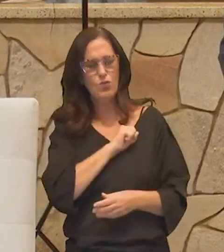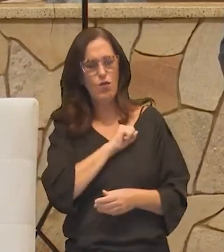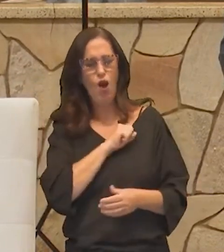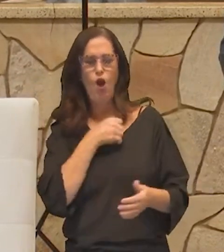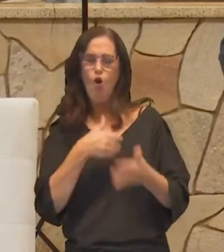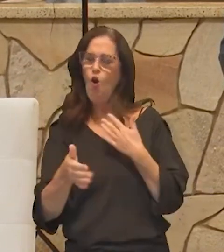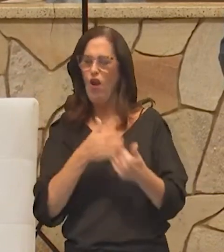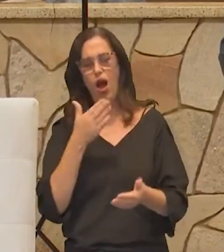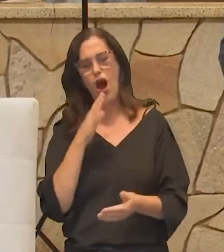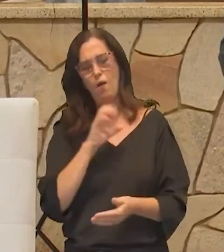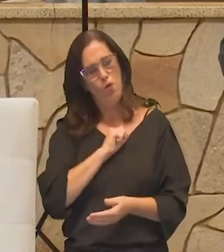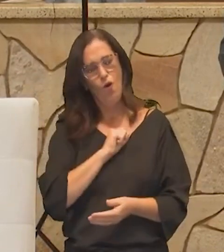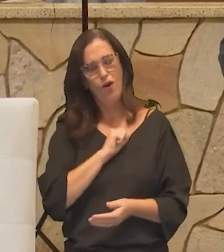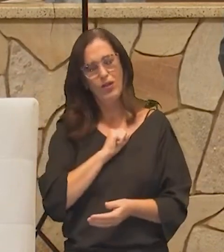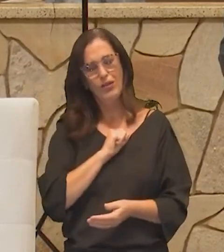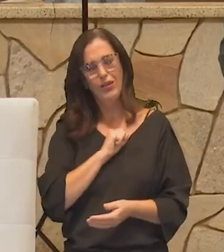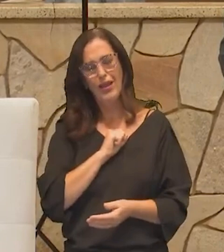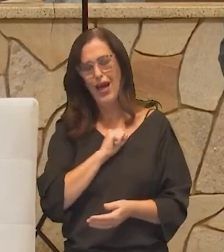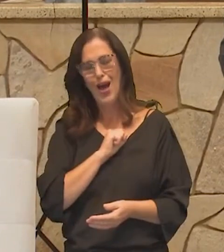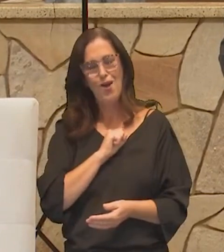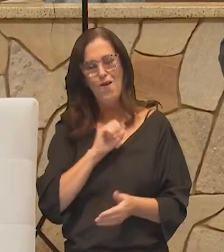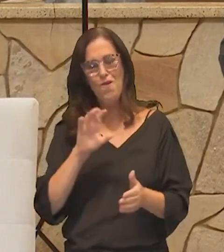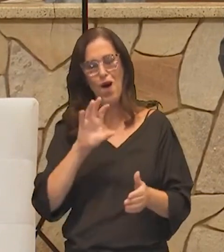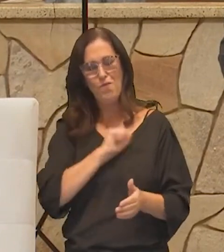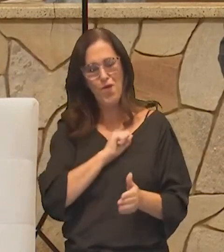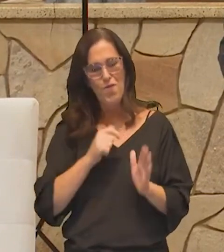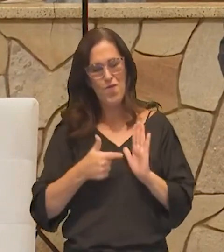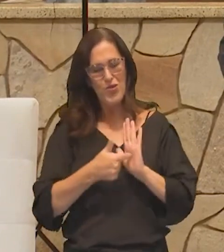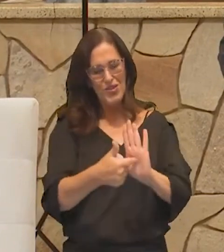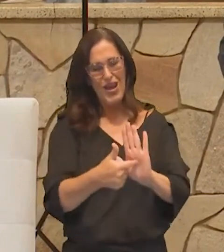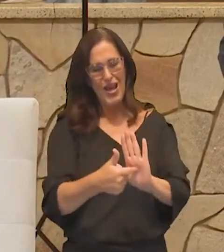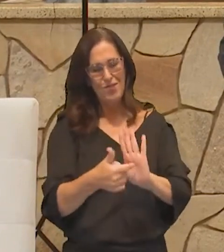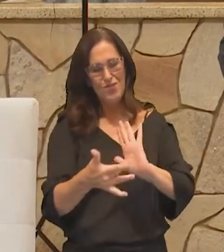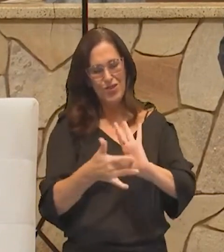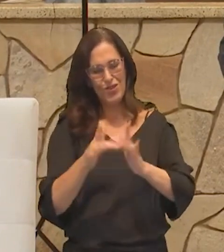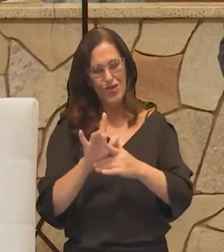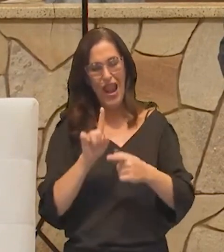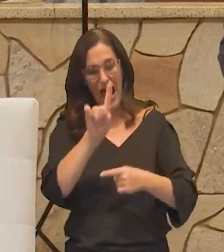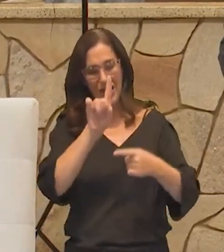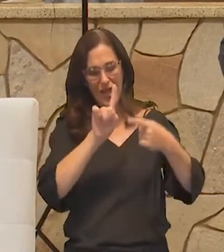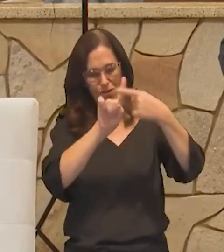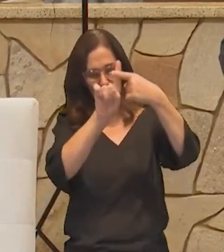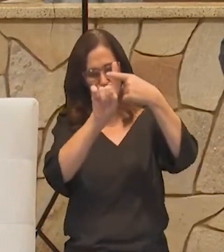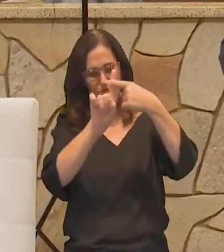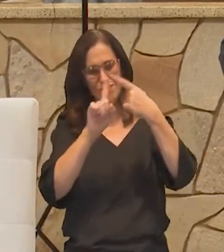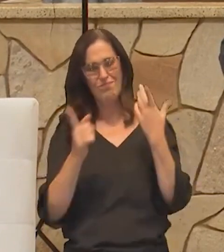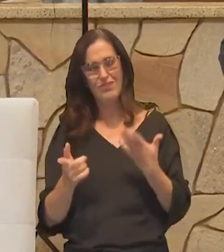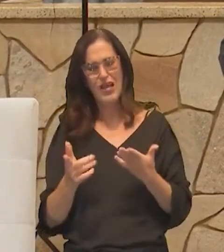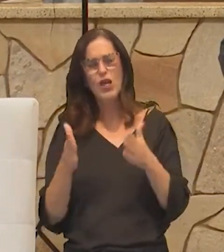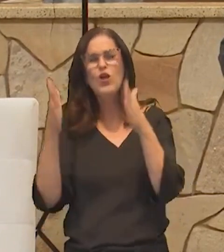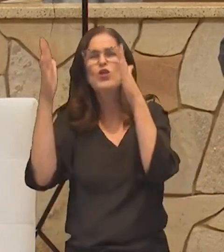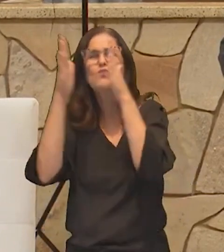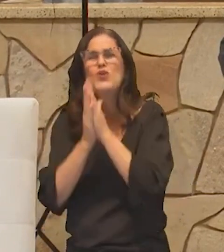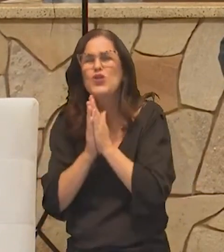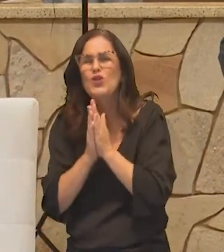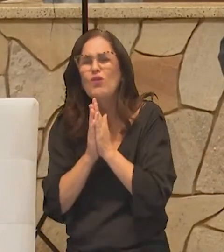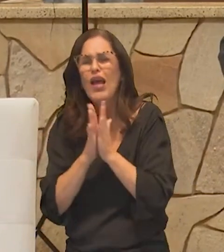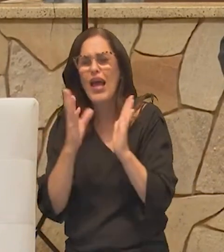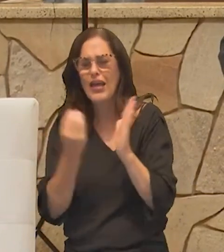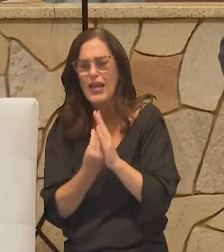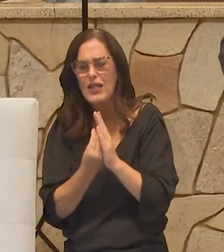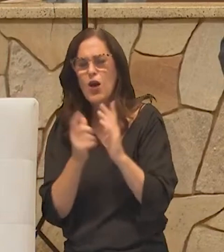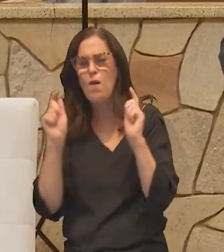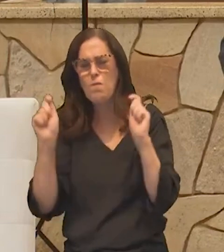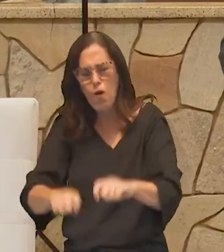qualquer amor, mas esse amor que o Senhor revela por nós, o Senhor revelou por nós lá na cruz, Pai. Então nós te pedimos que essa igreja possa